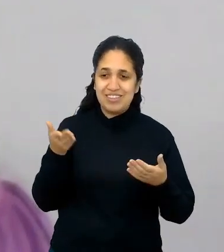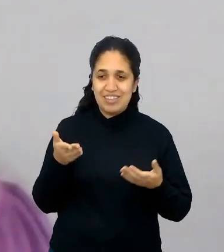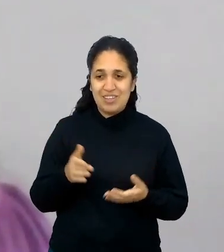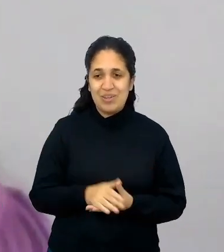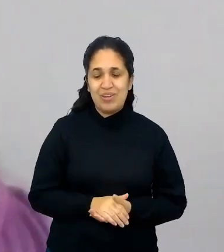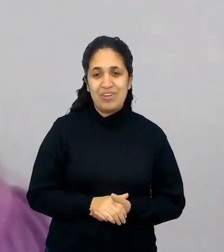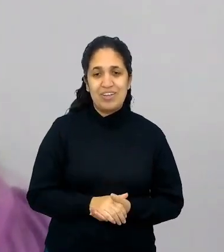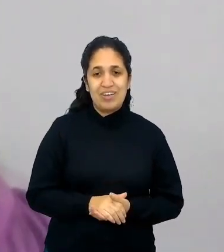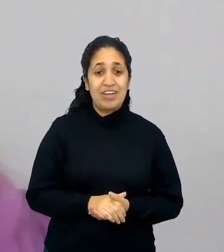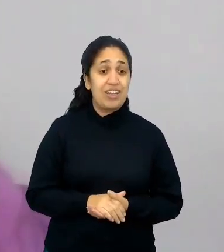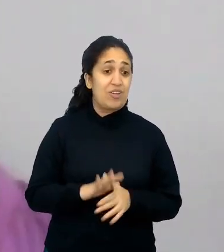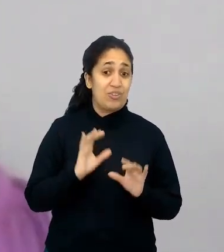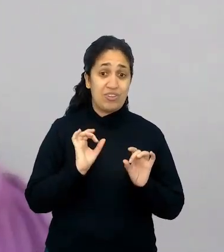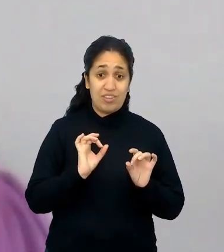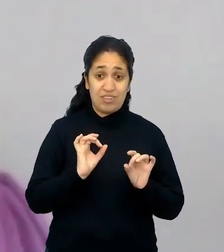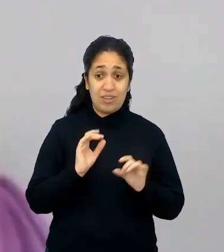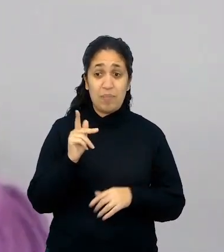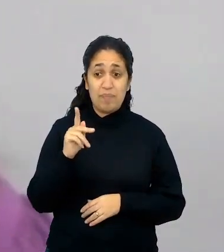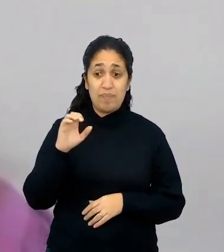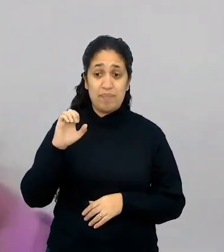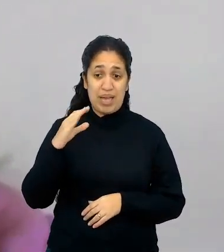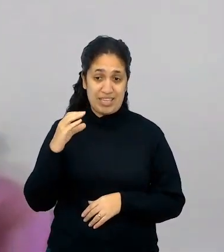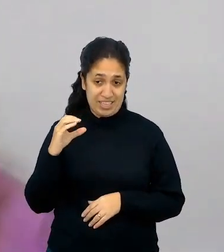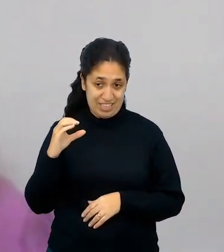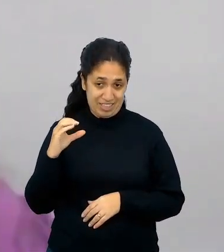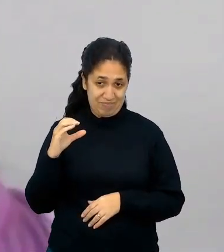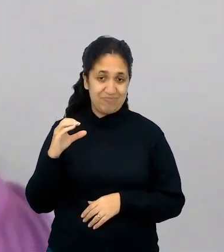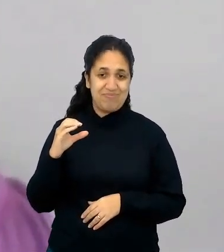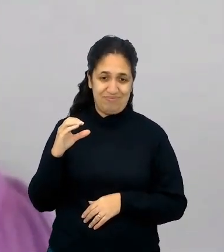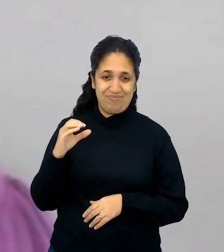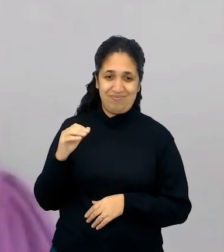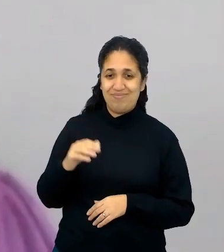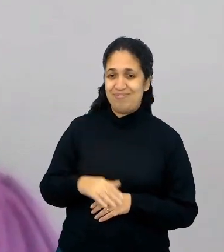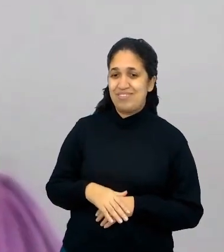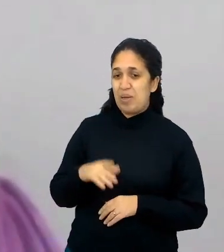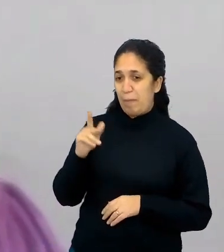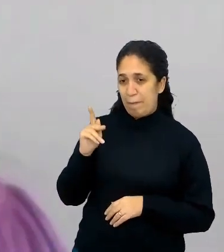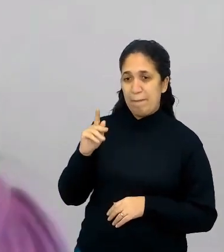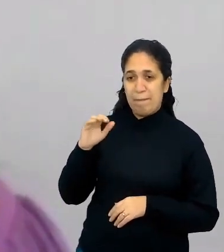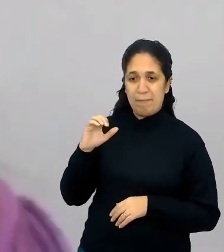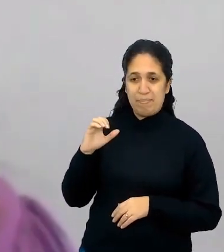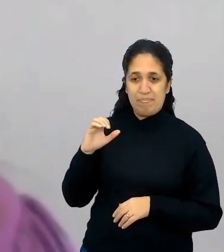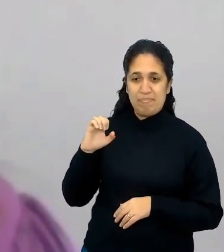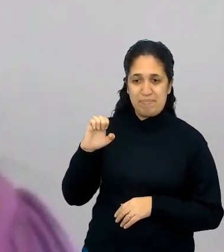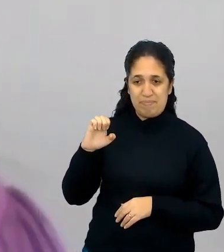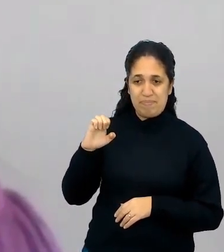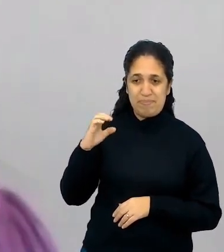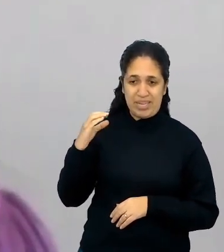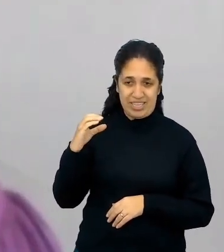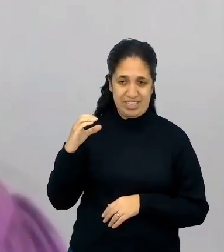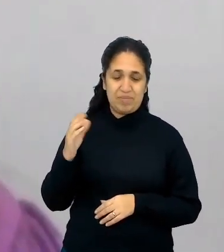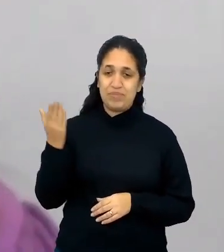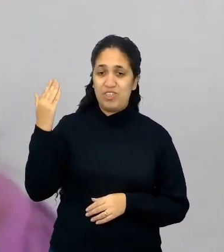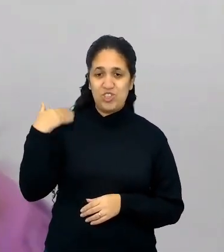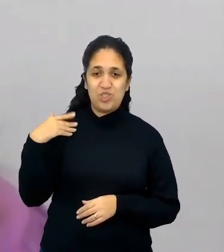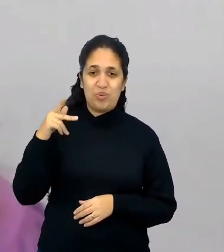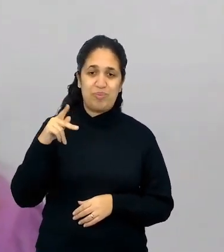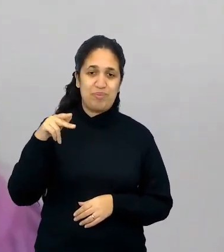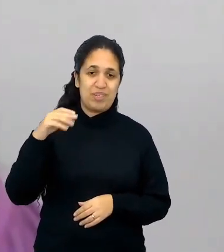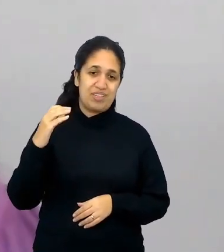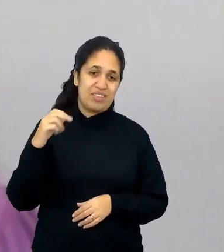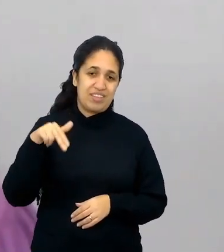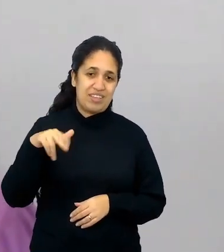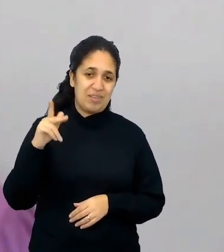sou PEC, que agora mudou, agora é professor especialista em currículo, o antigo PCNP